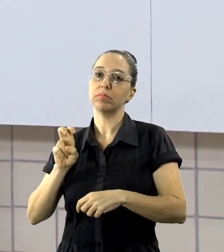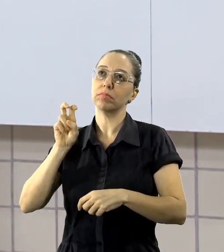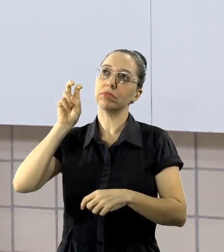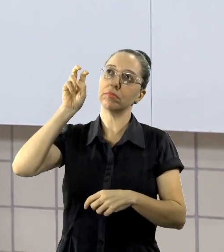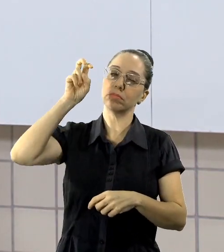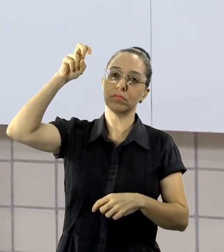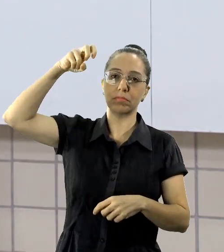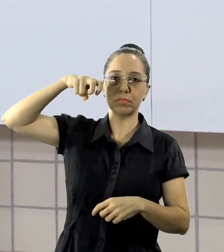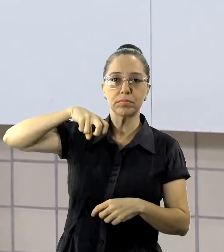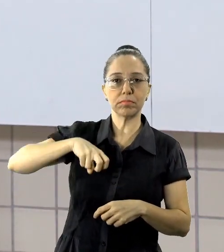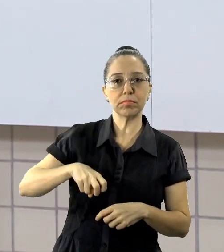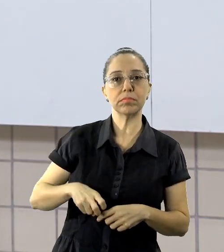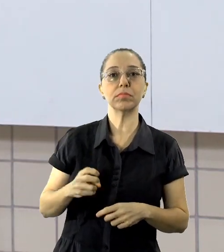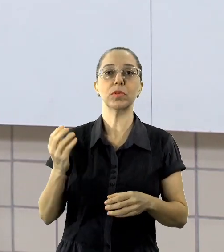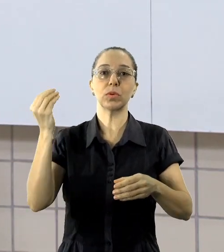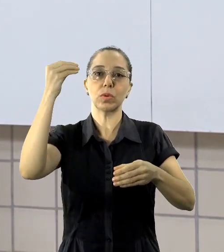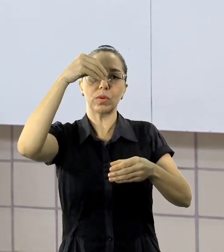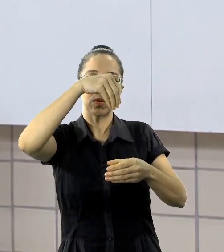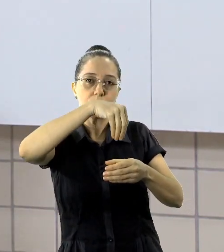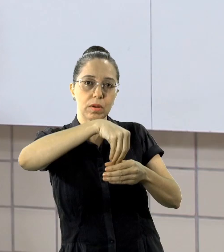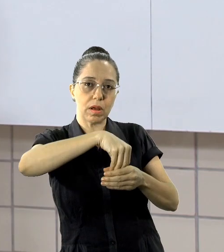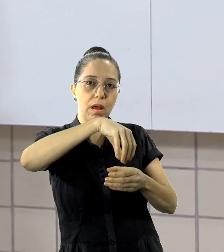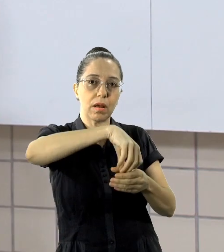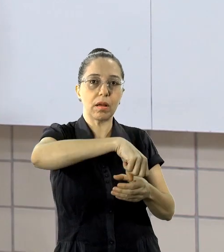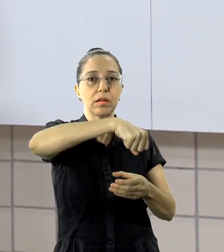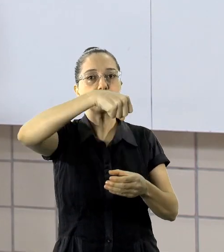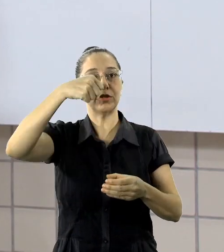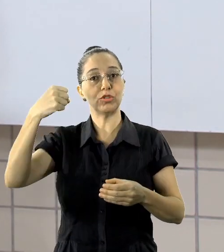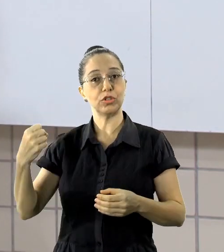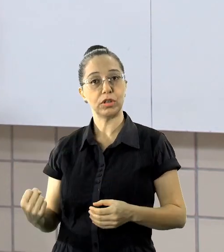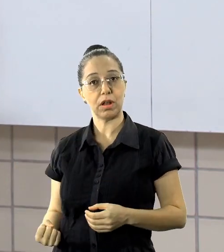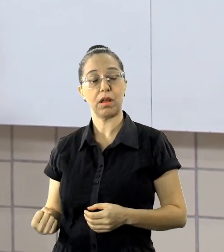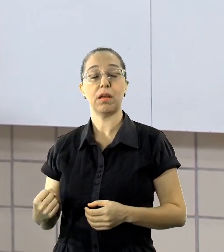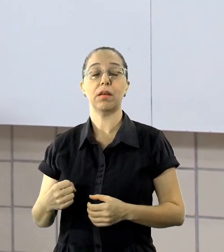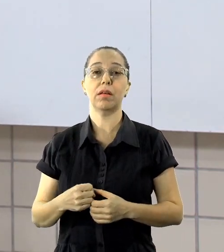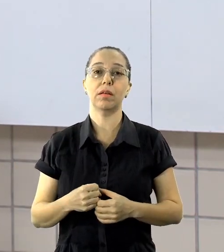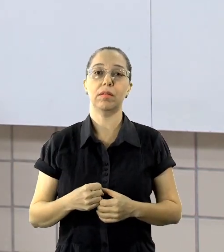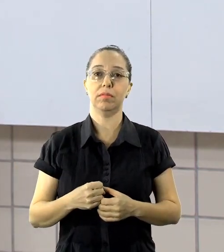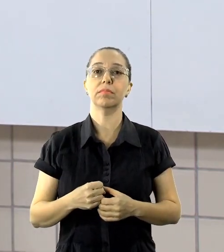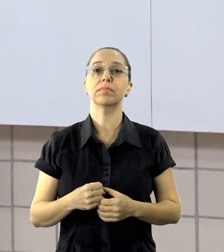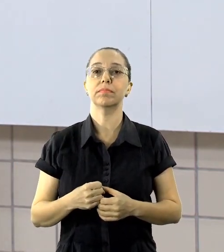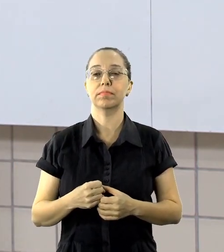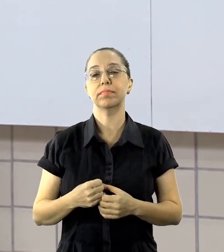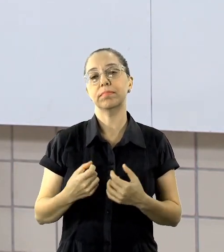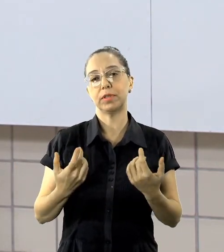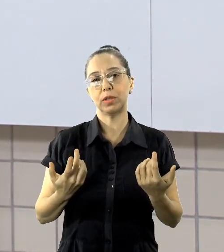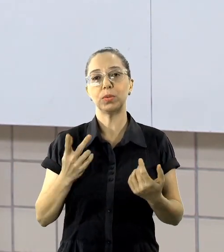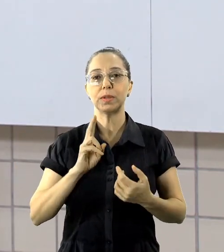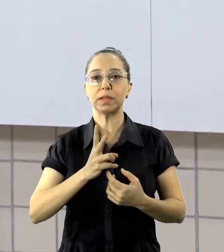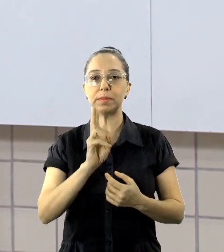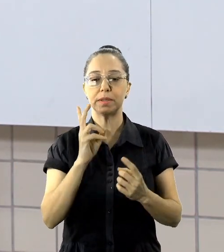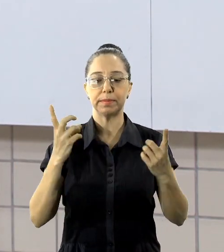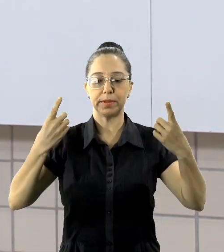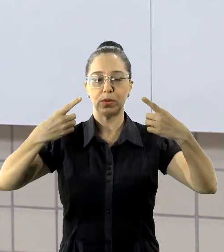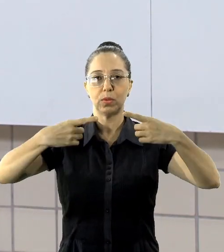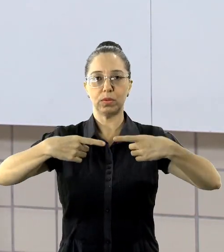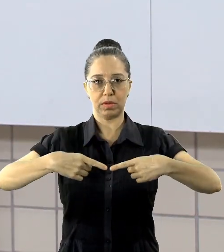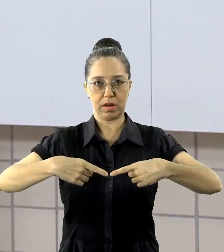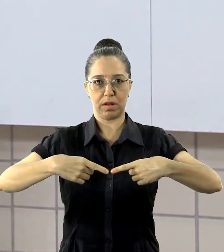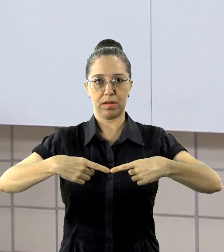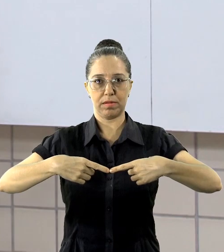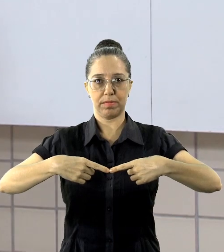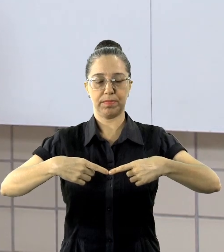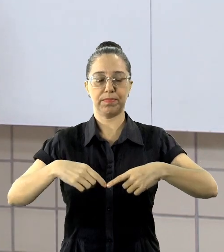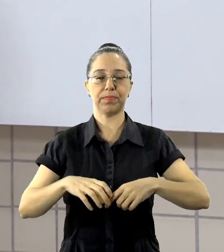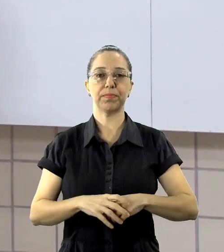uma escada, né? De colocar e retirar o material de uma mochila. O que um faz, o outro desfaz.